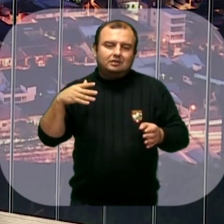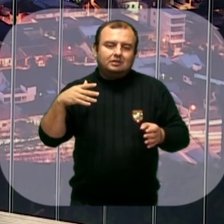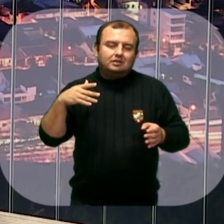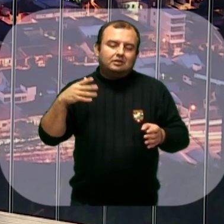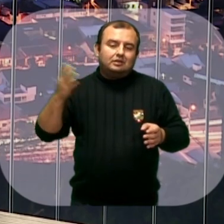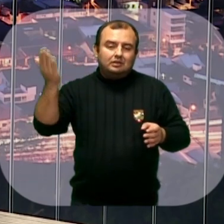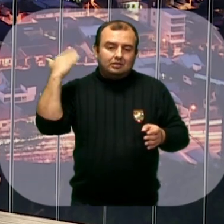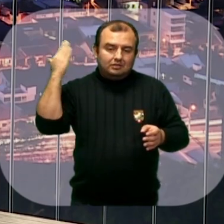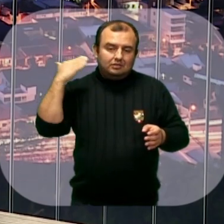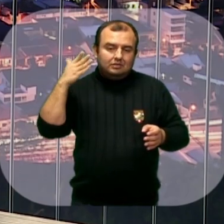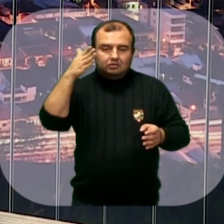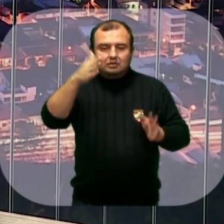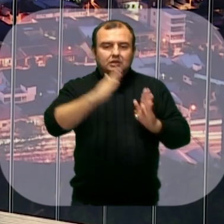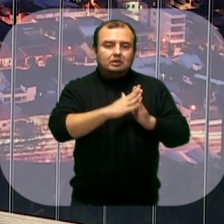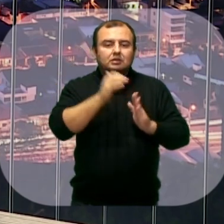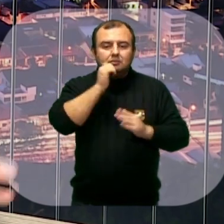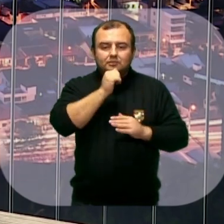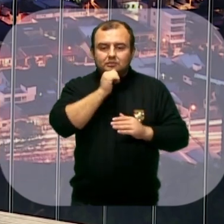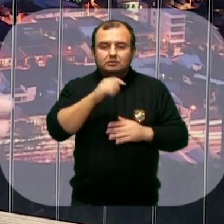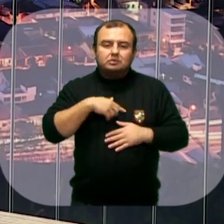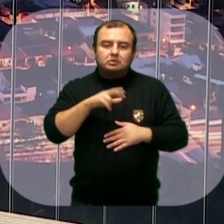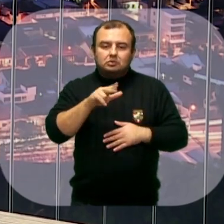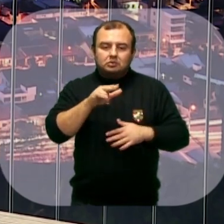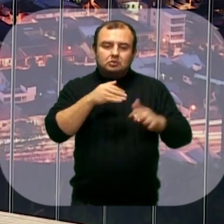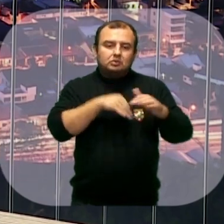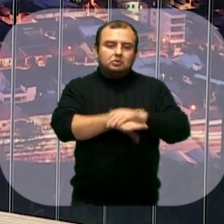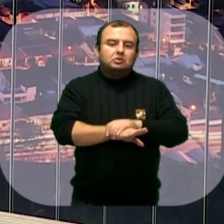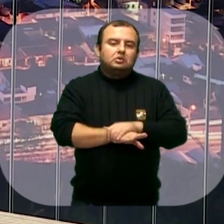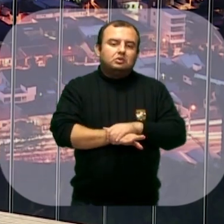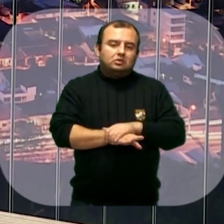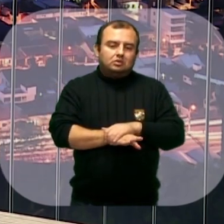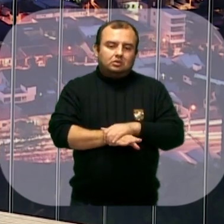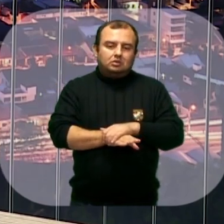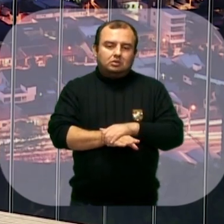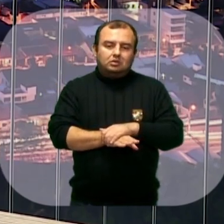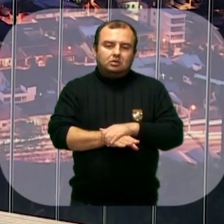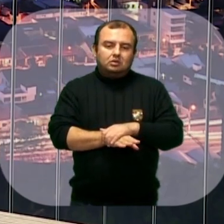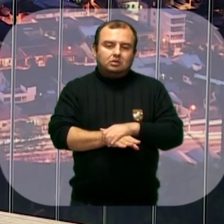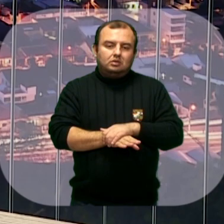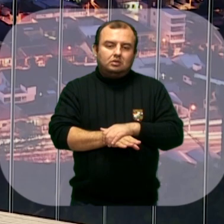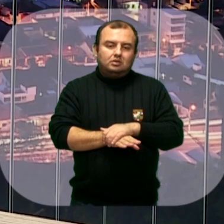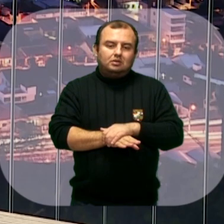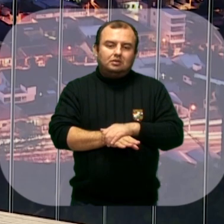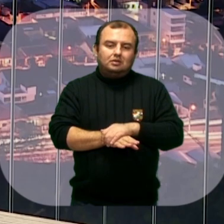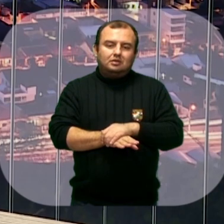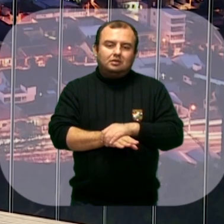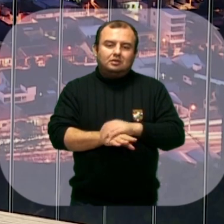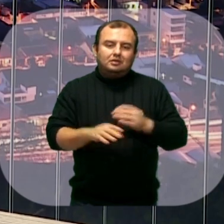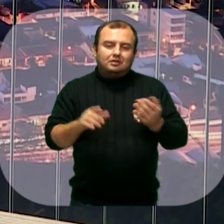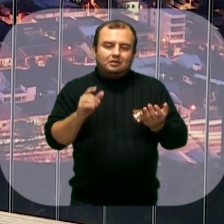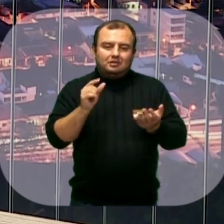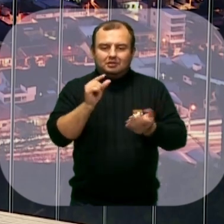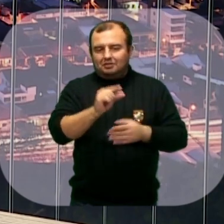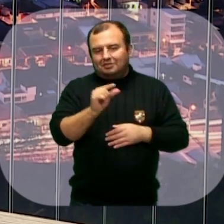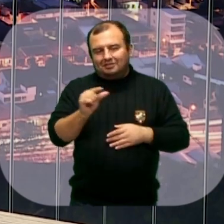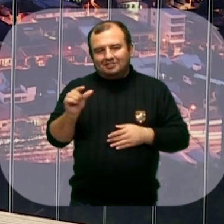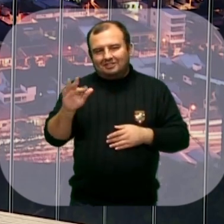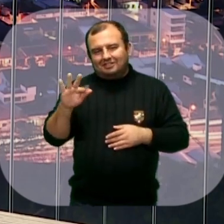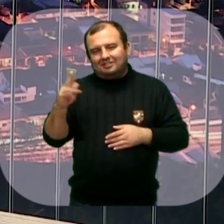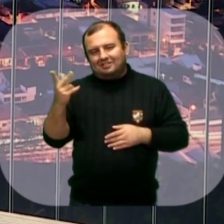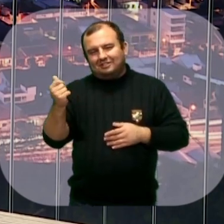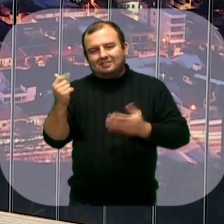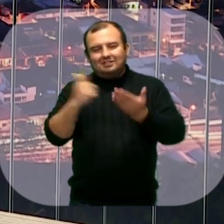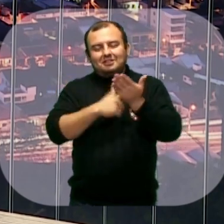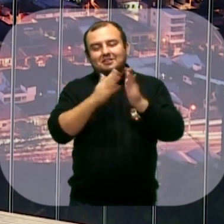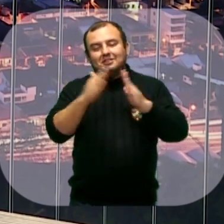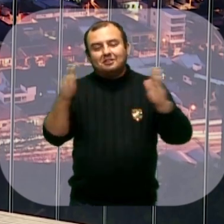antigamente na casa da minha mãe, aí tinha um irmão meu que guardou isso. um monte de fichinha da